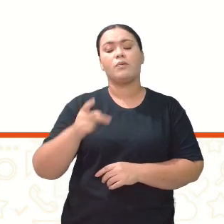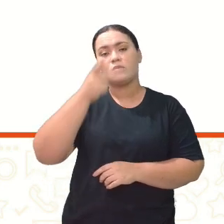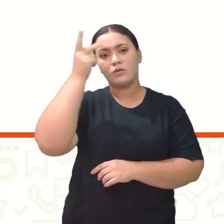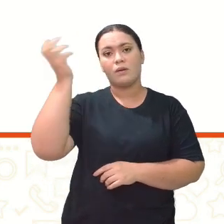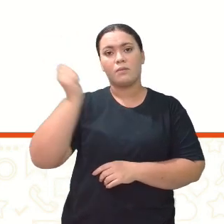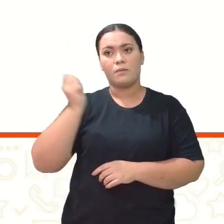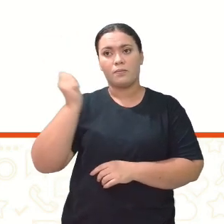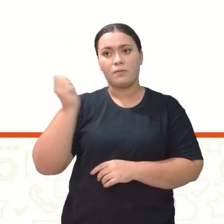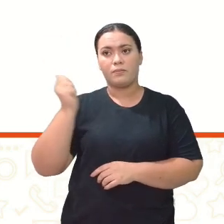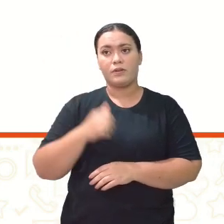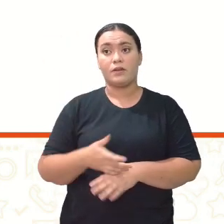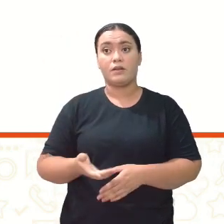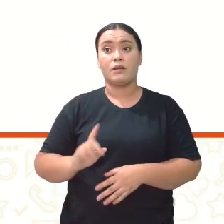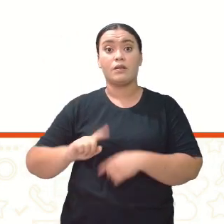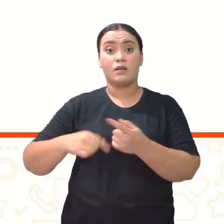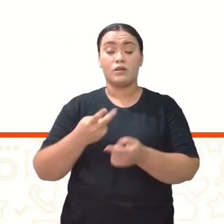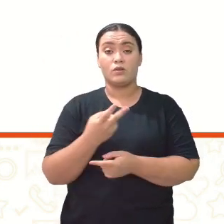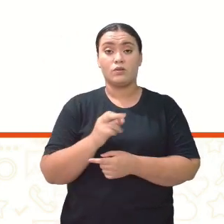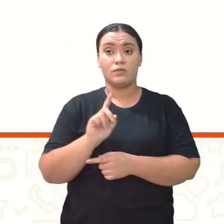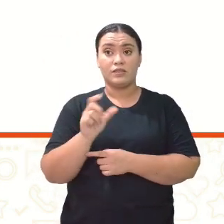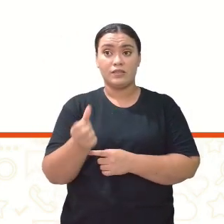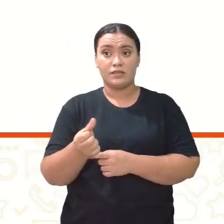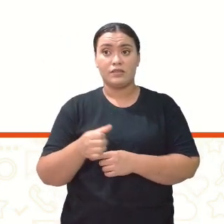de que 26 estados do Distrito Federal